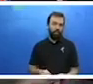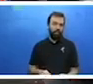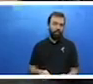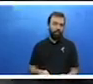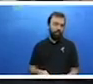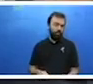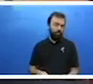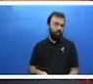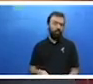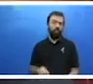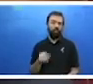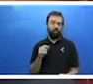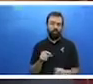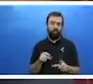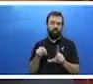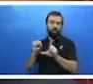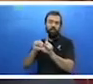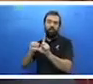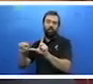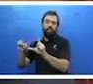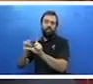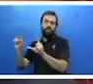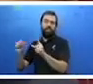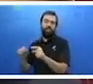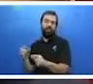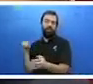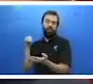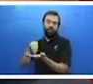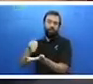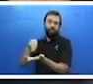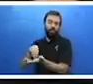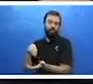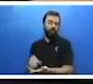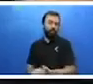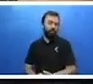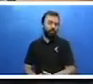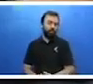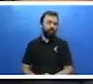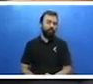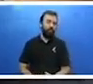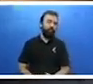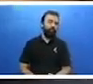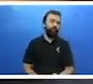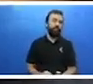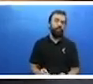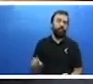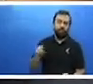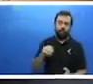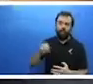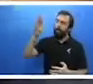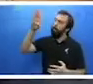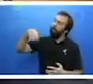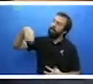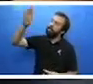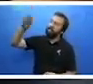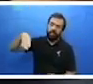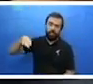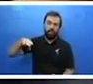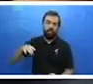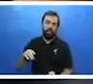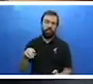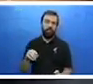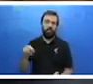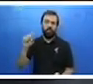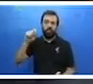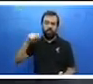que usou para pintar. Embaixo tem legenda. Então, vocês vão pintar uma região, colocar o nome e já vem